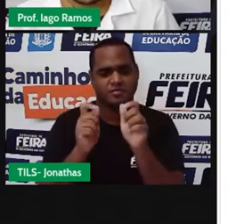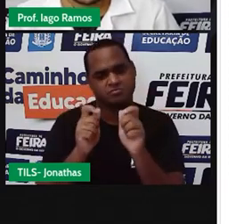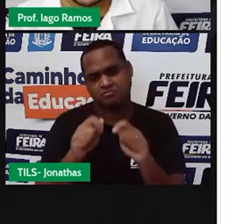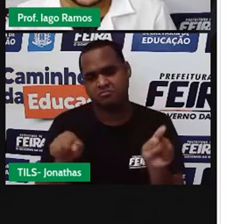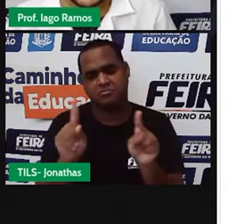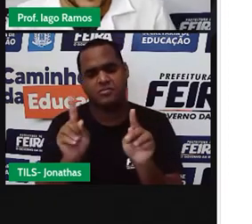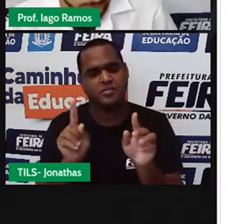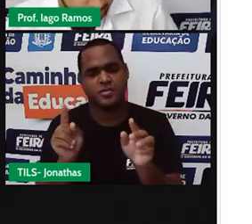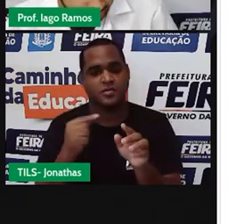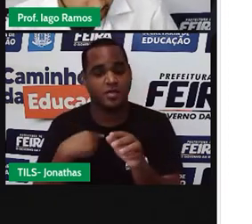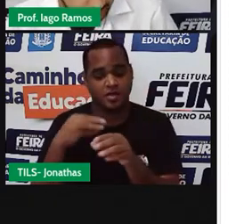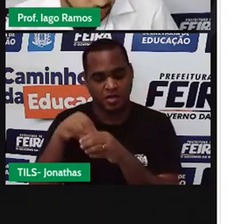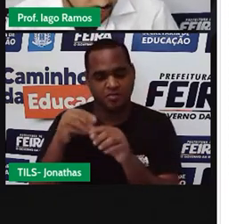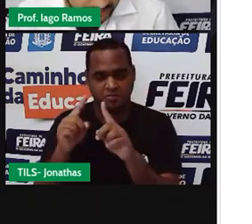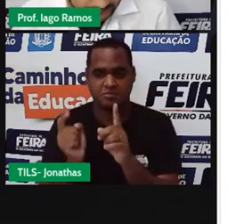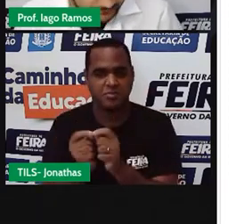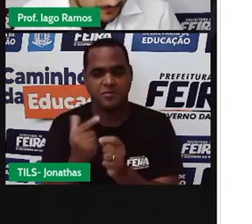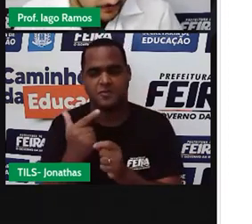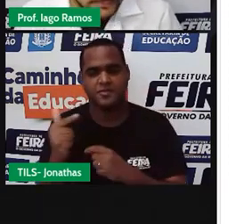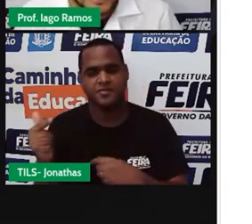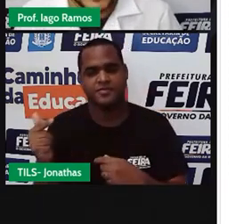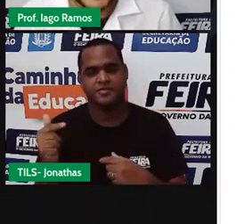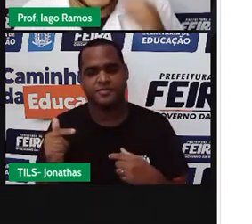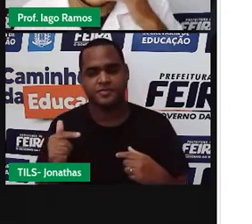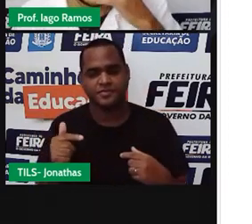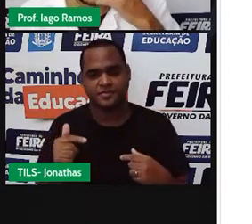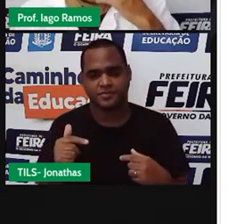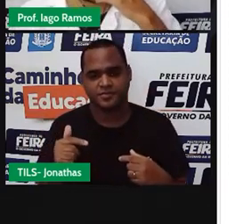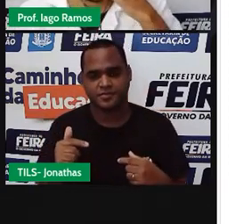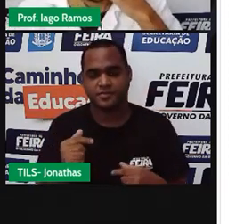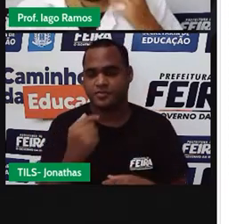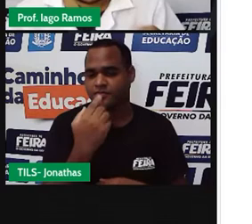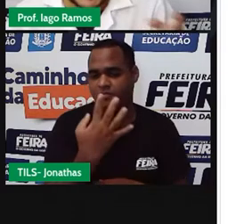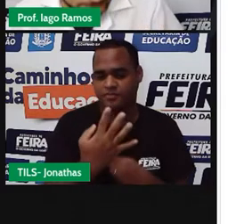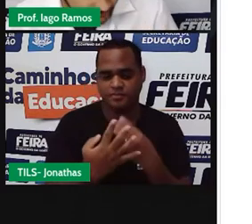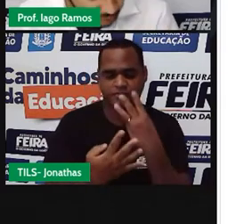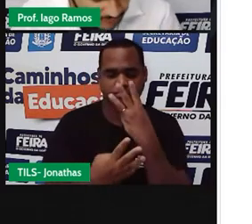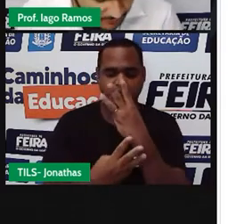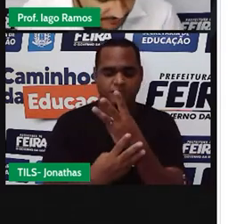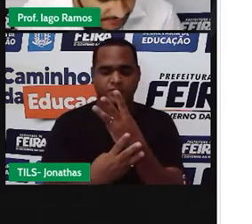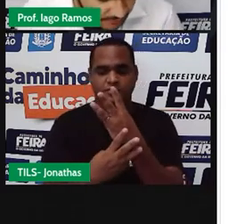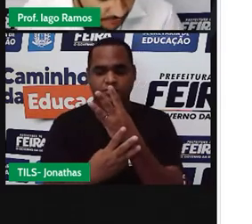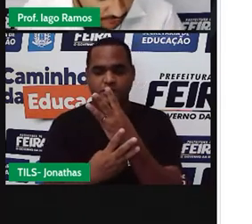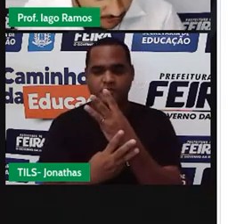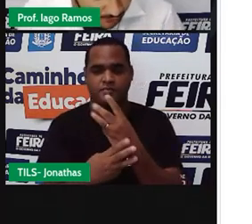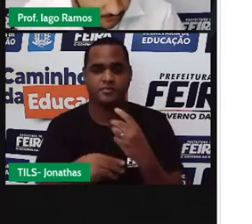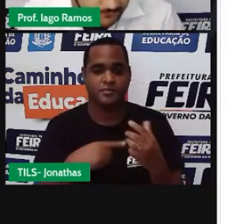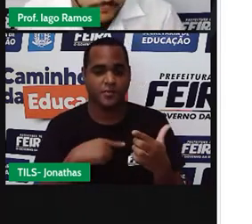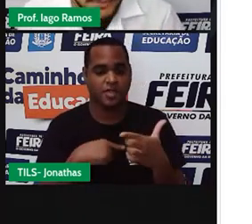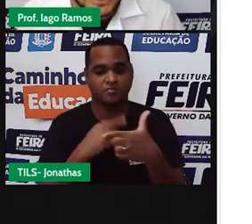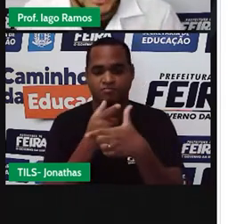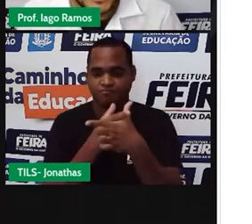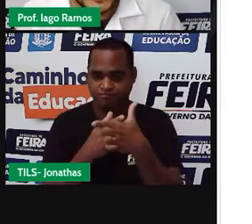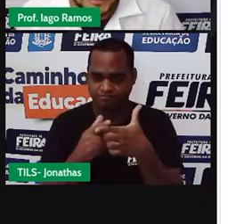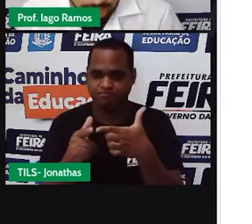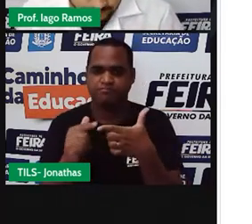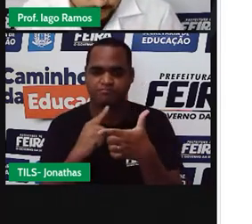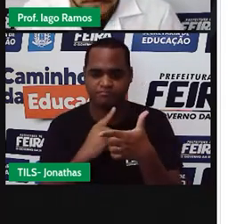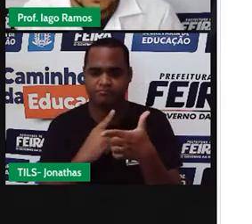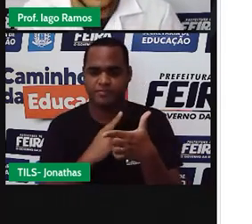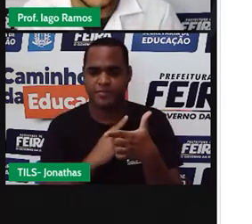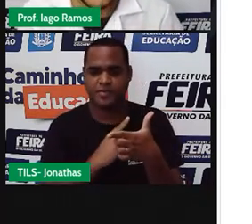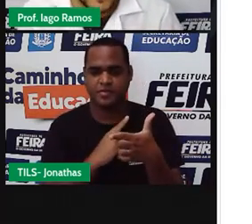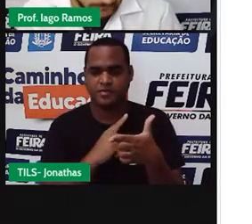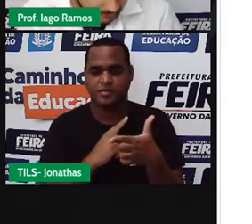parênteses Já são 4 elevado a 3 e tem um dividido que eu não vou mexer